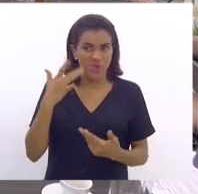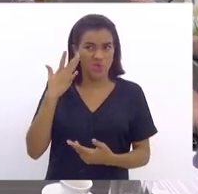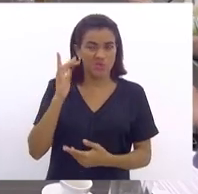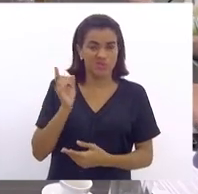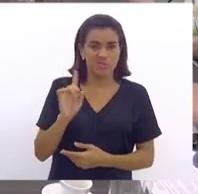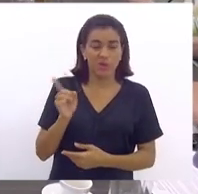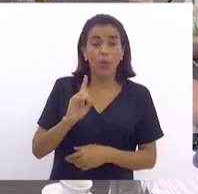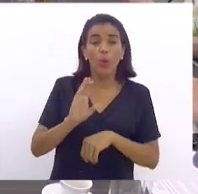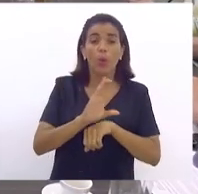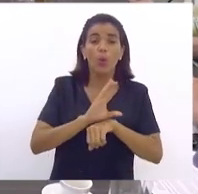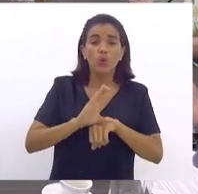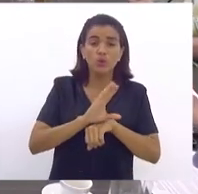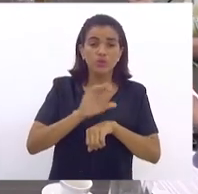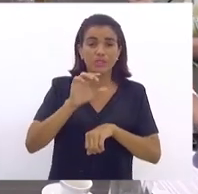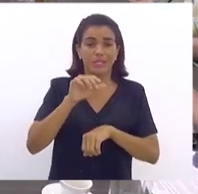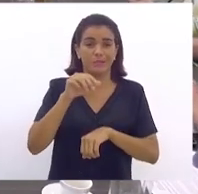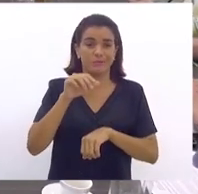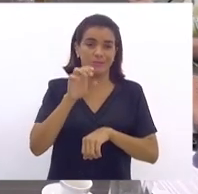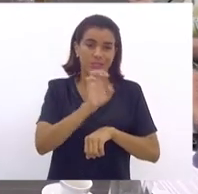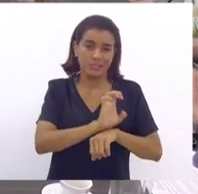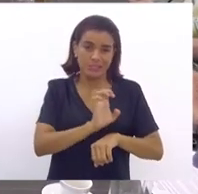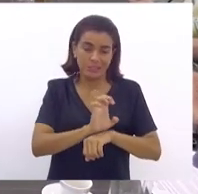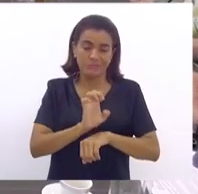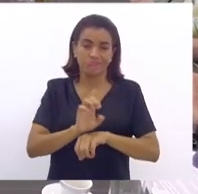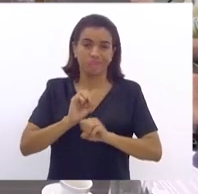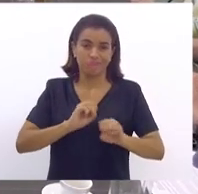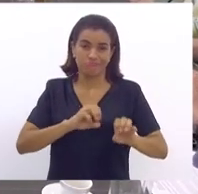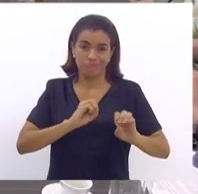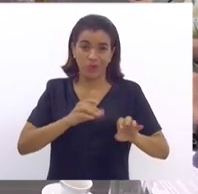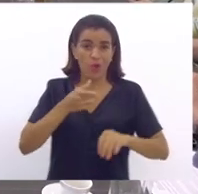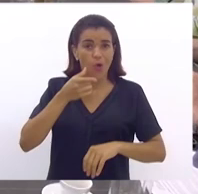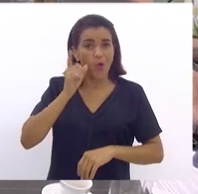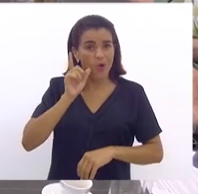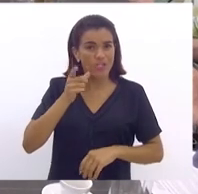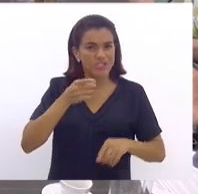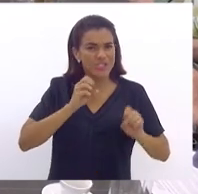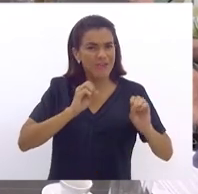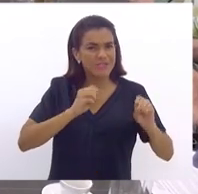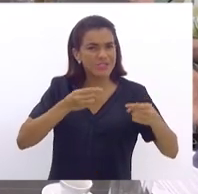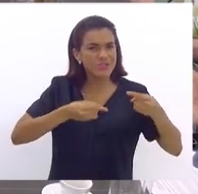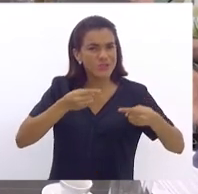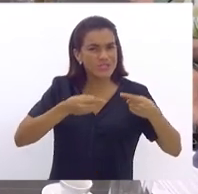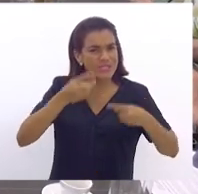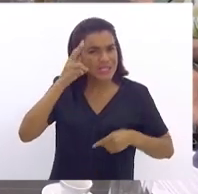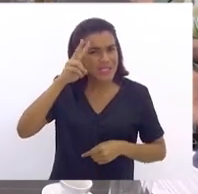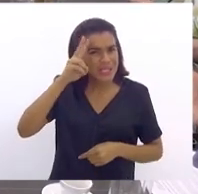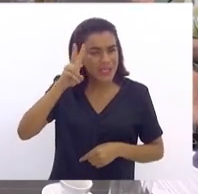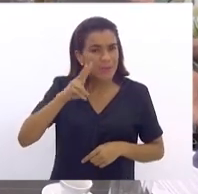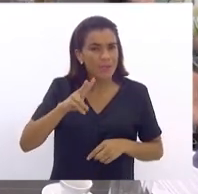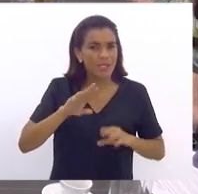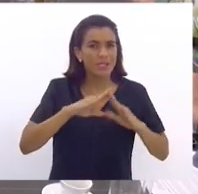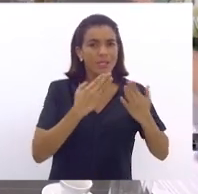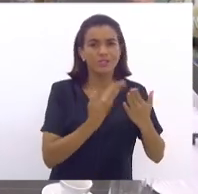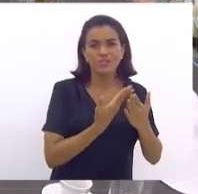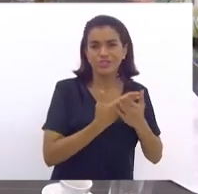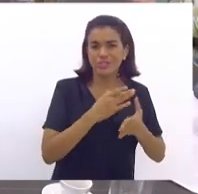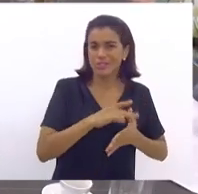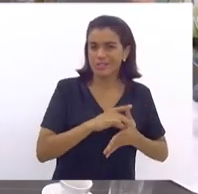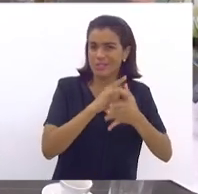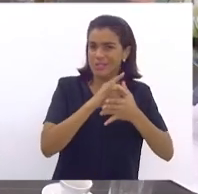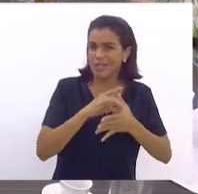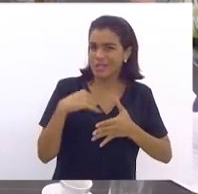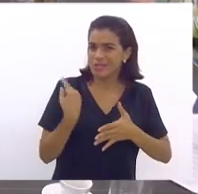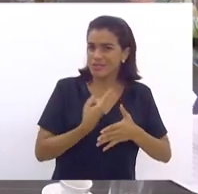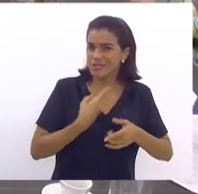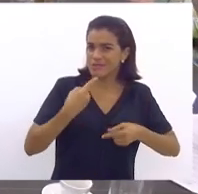conselhos estaduais de educação, das escolas estaduais. Aquilo que a gente discutia ontem, me parece, lembra? No Colégio Líderes, que a gente discutiu... Eu levantei